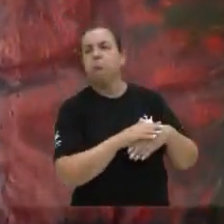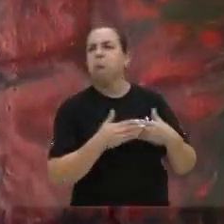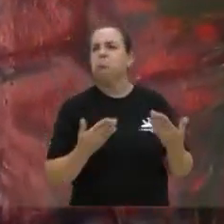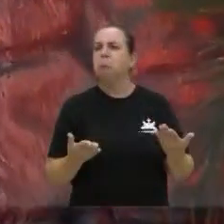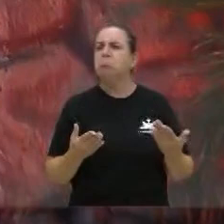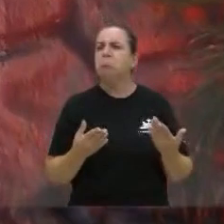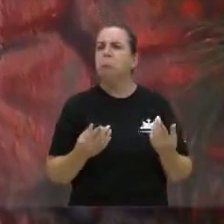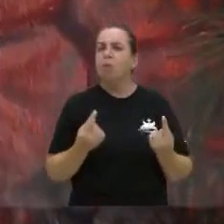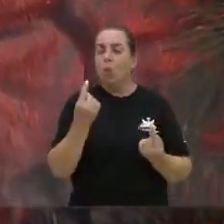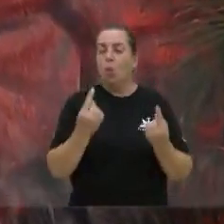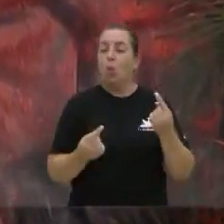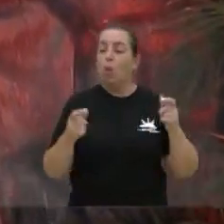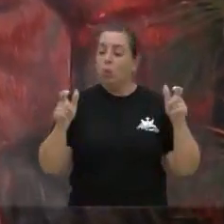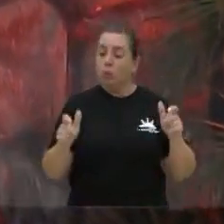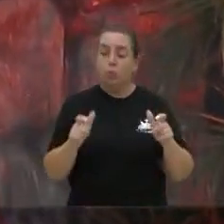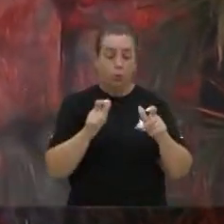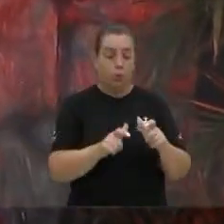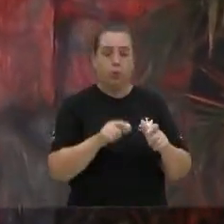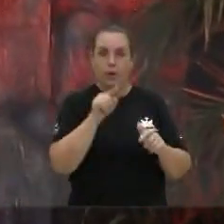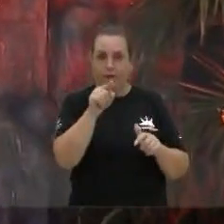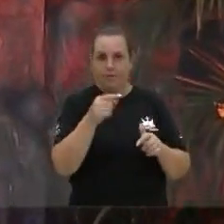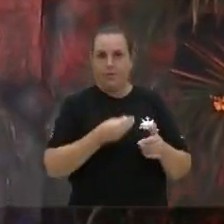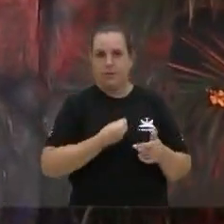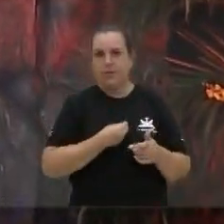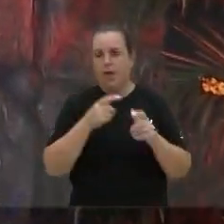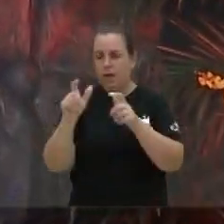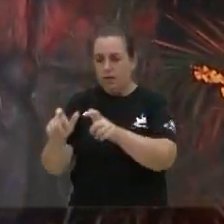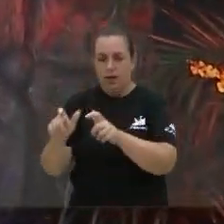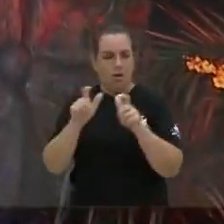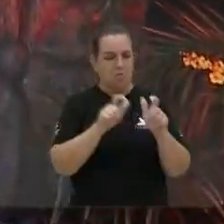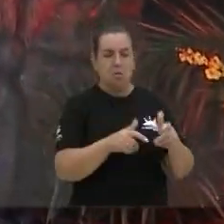de que lado você está?